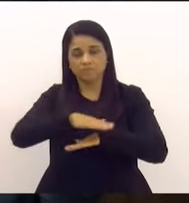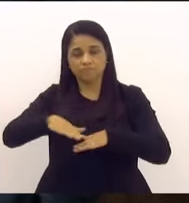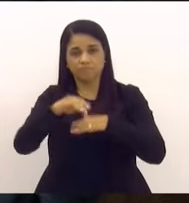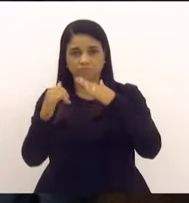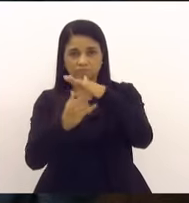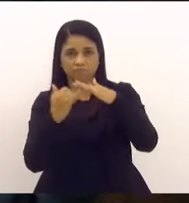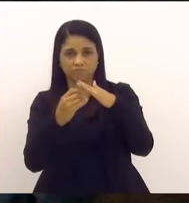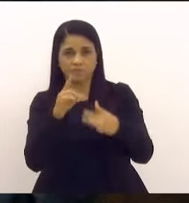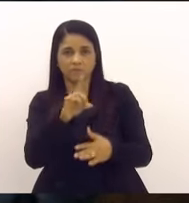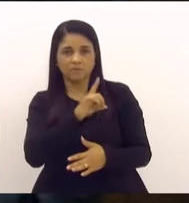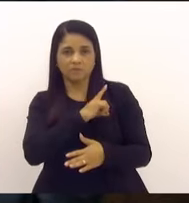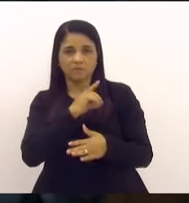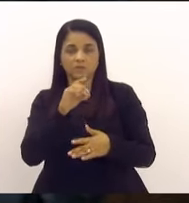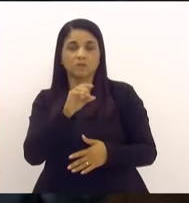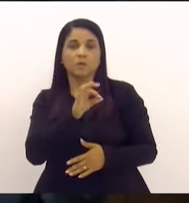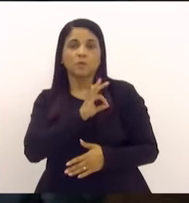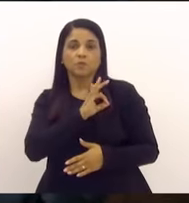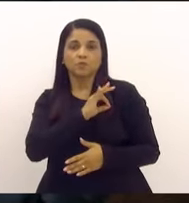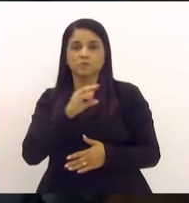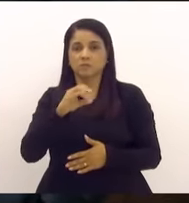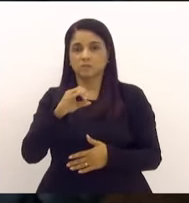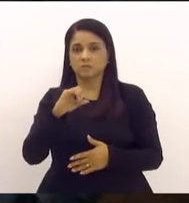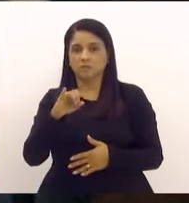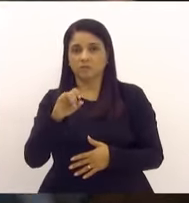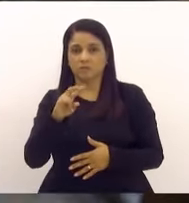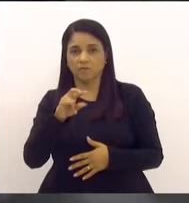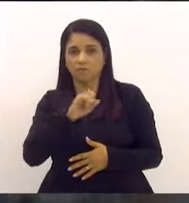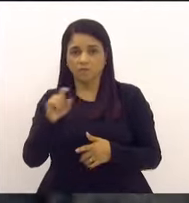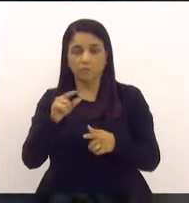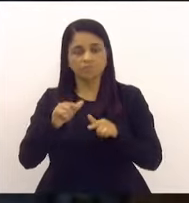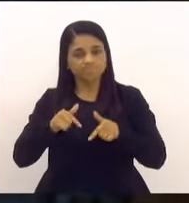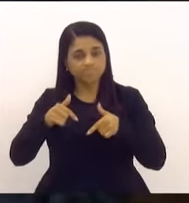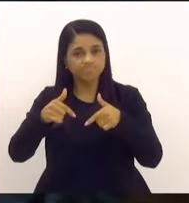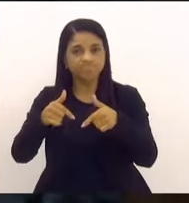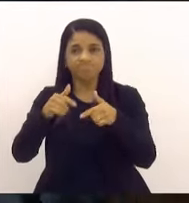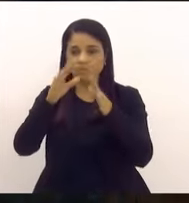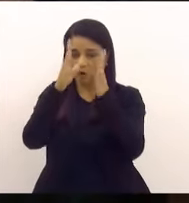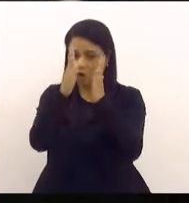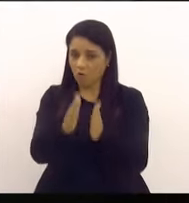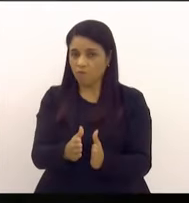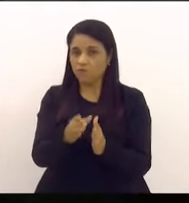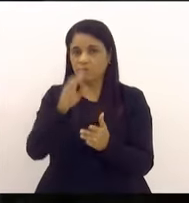delegacias da estrutura da Polícia Civil serão consideradas funções de confiança